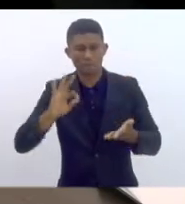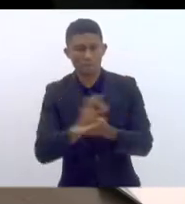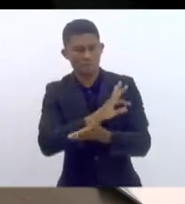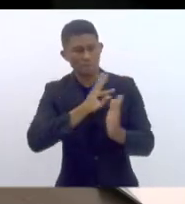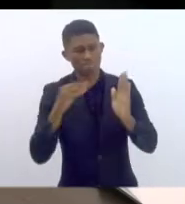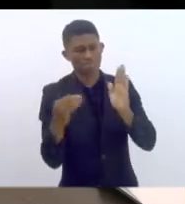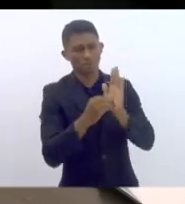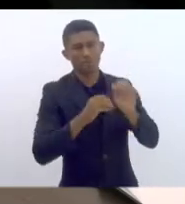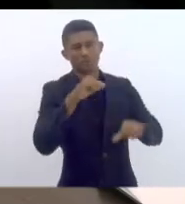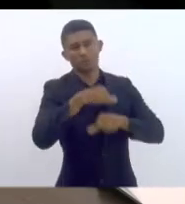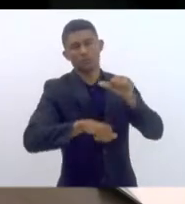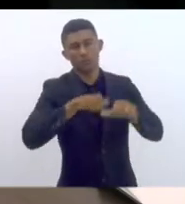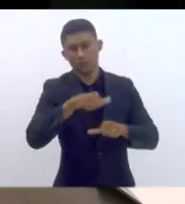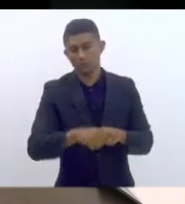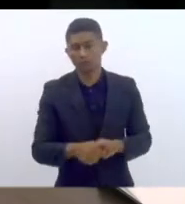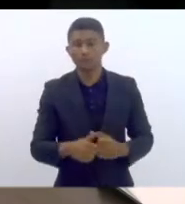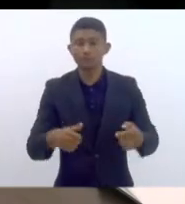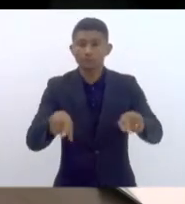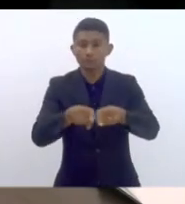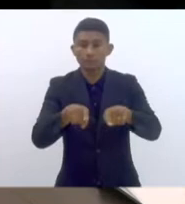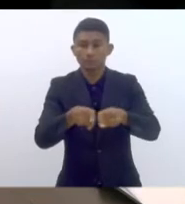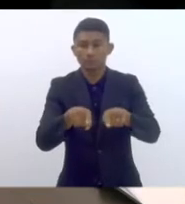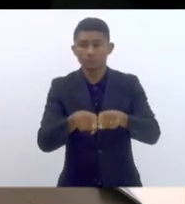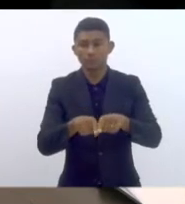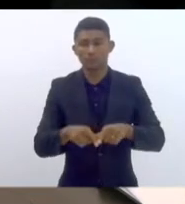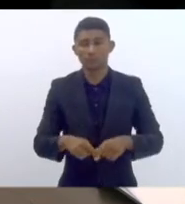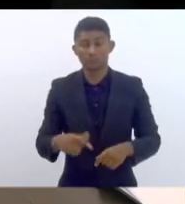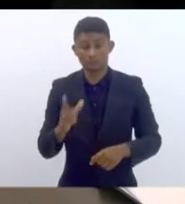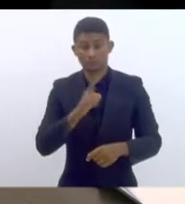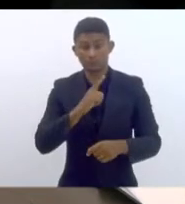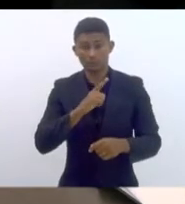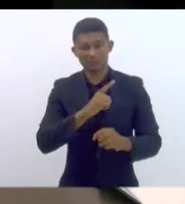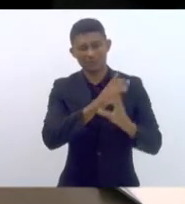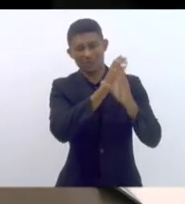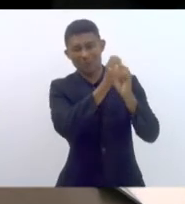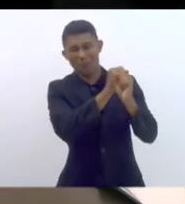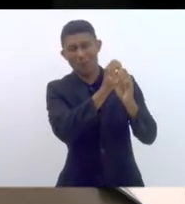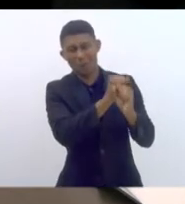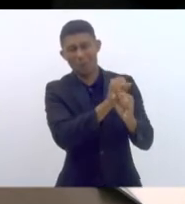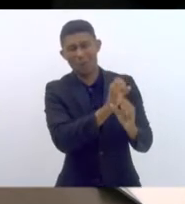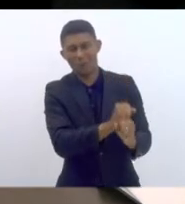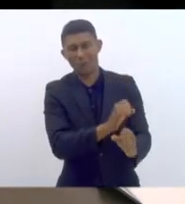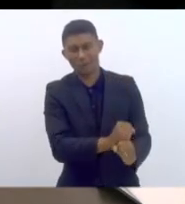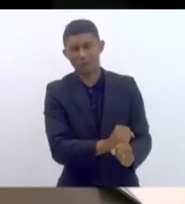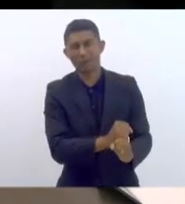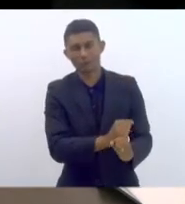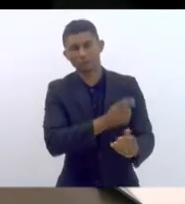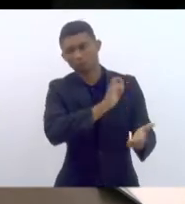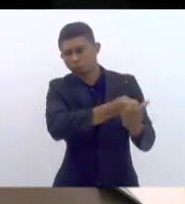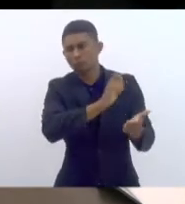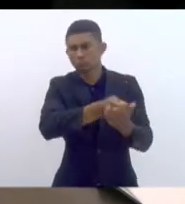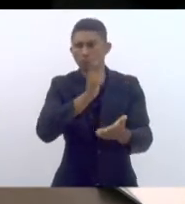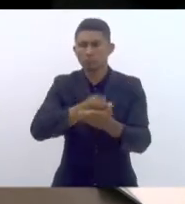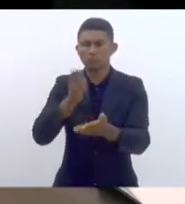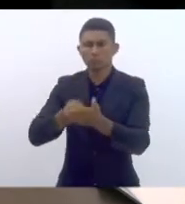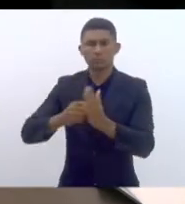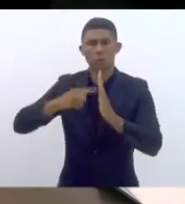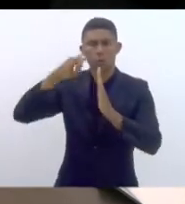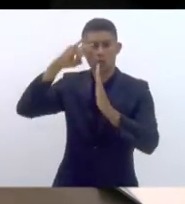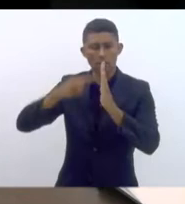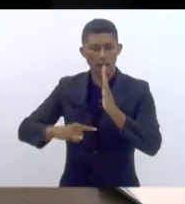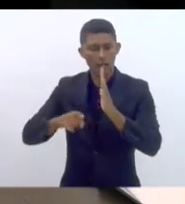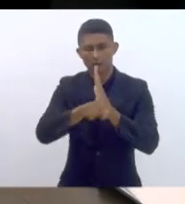6. E na parte, né, do CG honradas, que são as contas gráficas honradas durante o regime, que trata-se dos contratos com as